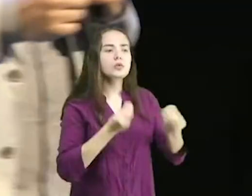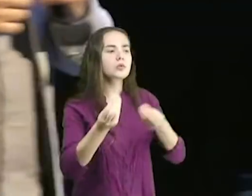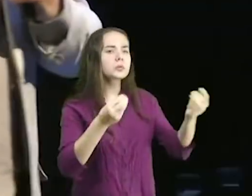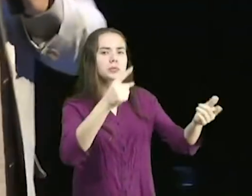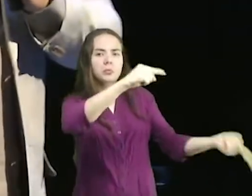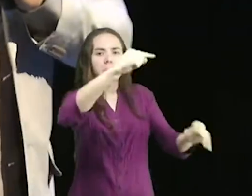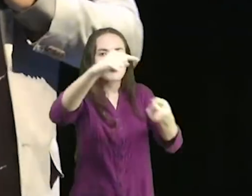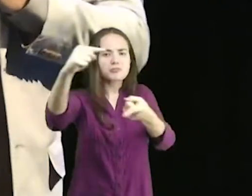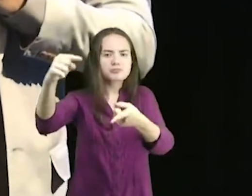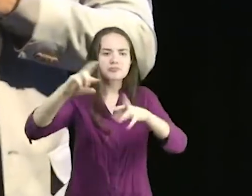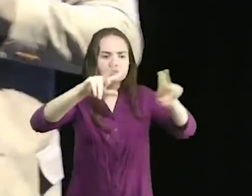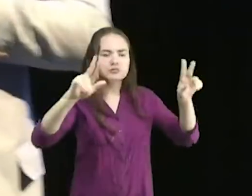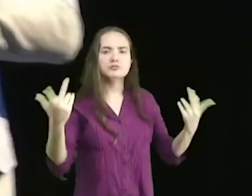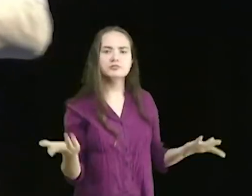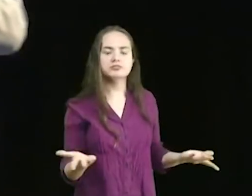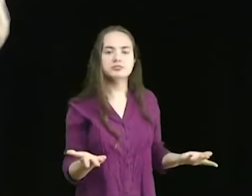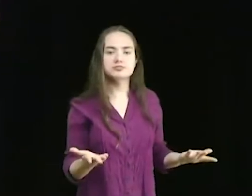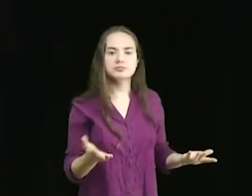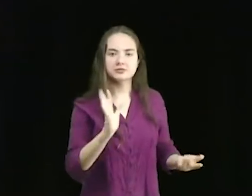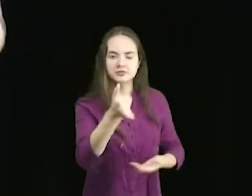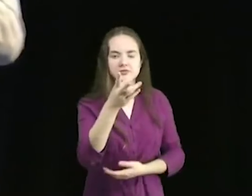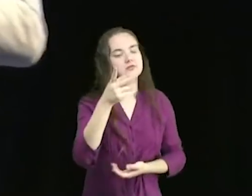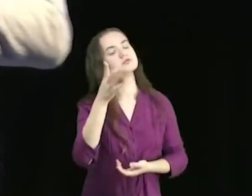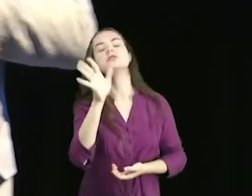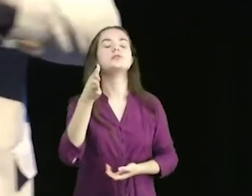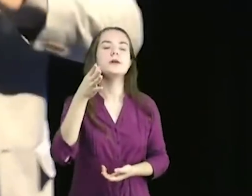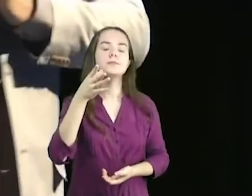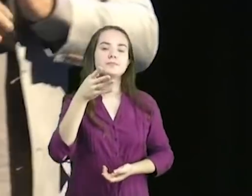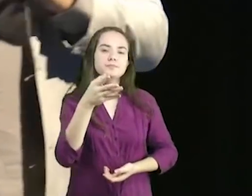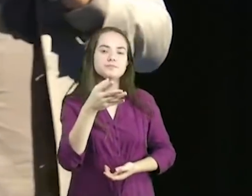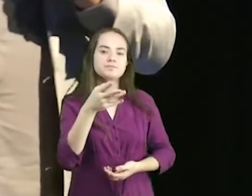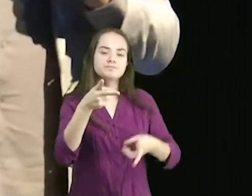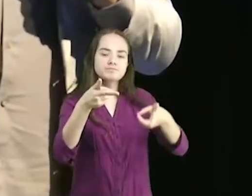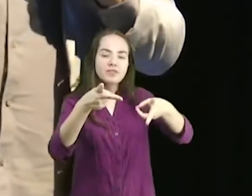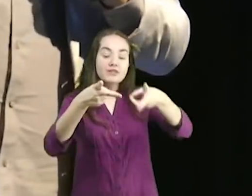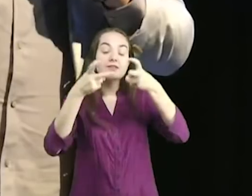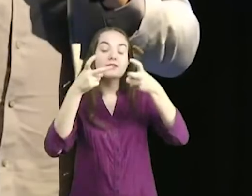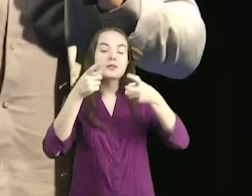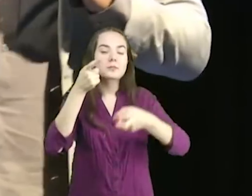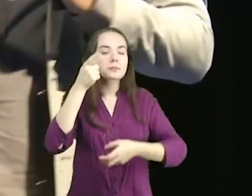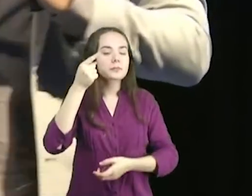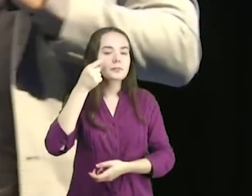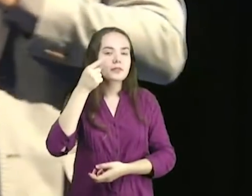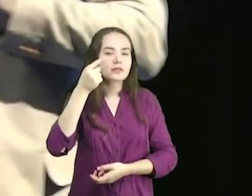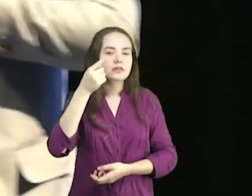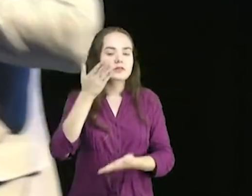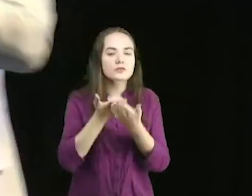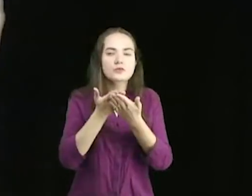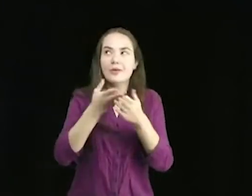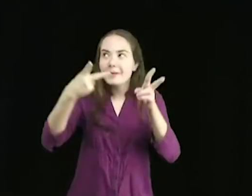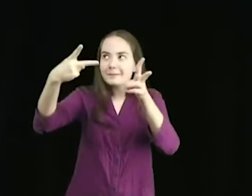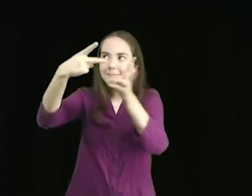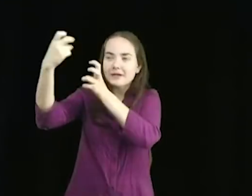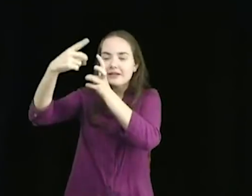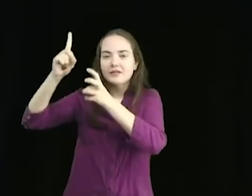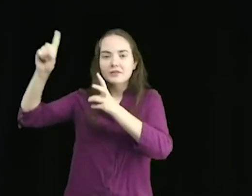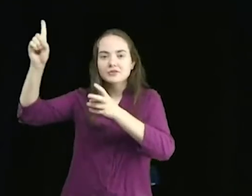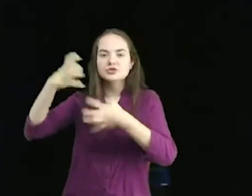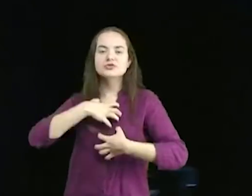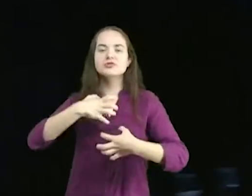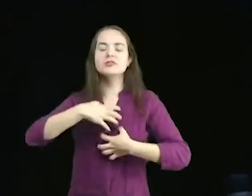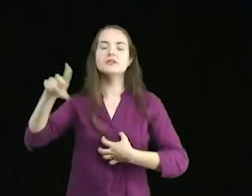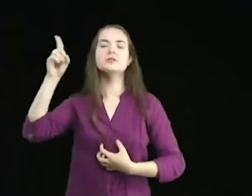de Deus. Vocês já estudaram perspectiva? A gente tinha isso. Muito tempo atrás, quando você passava, eu acho que